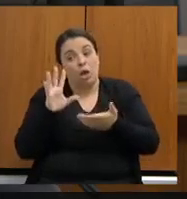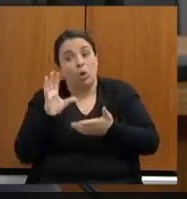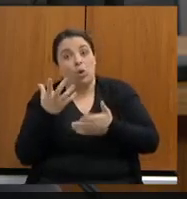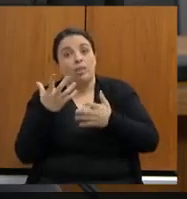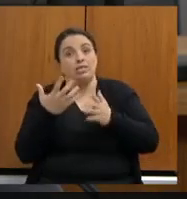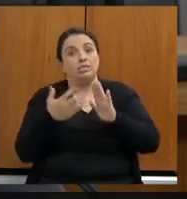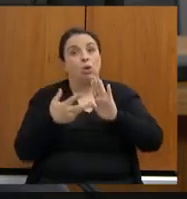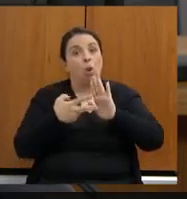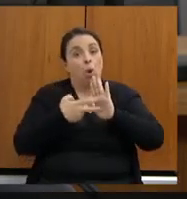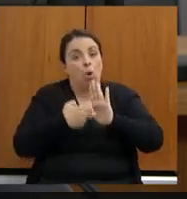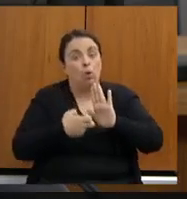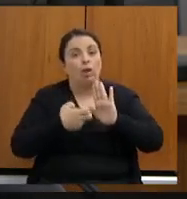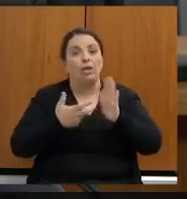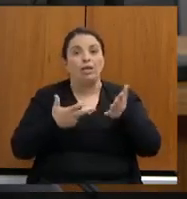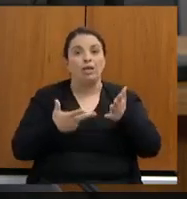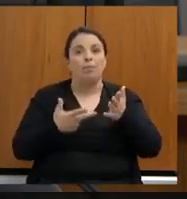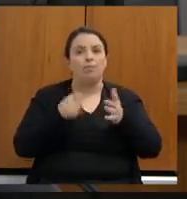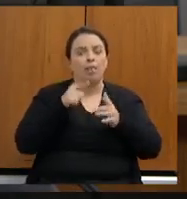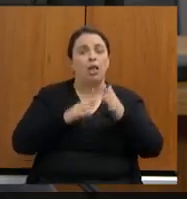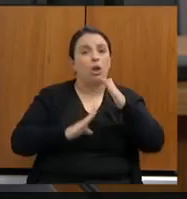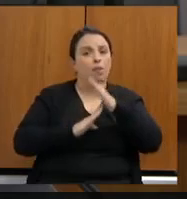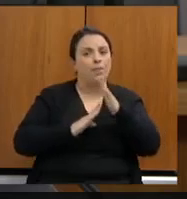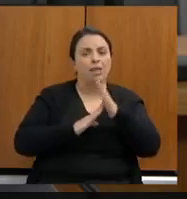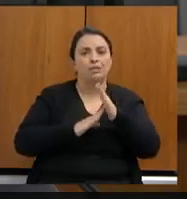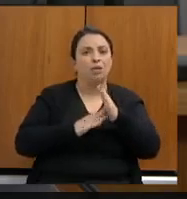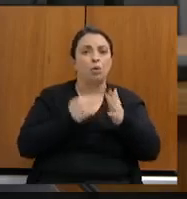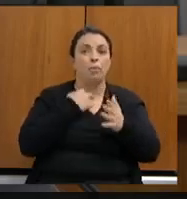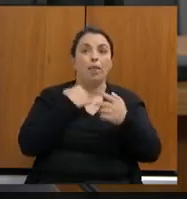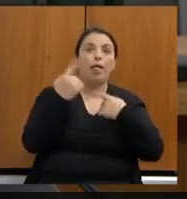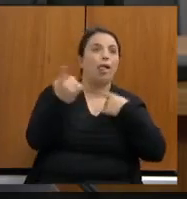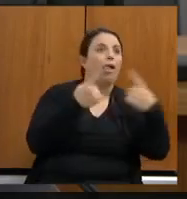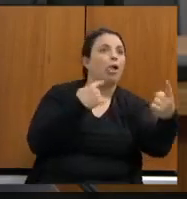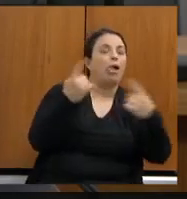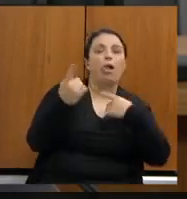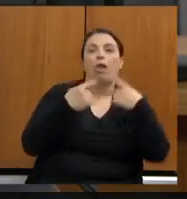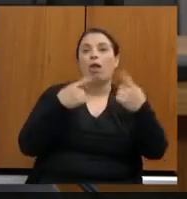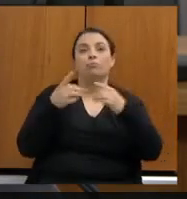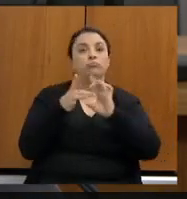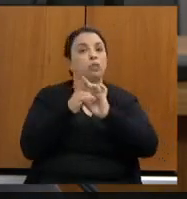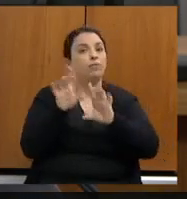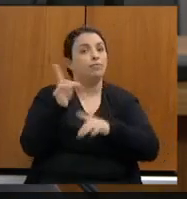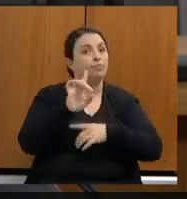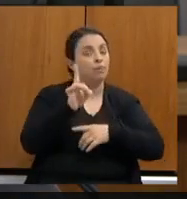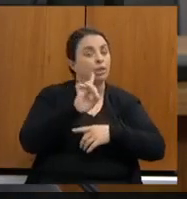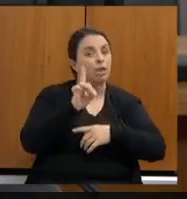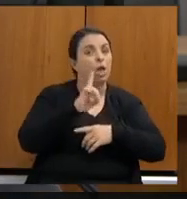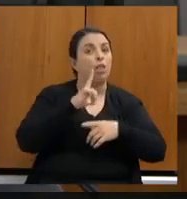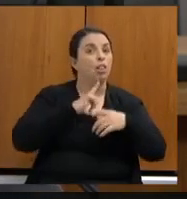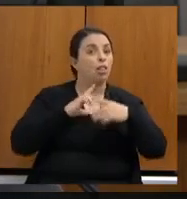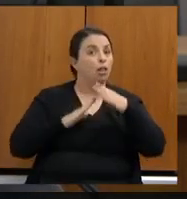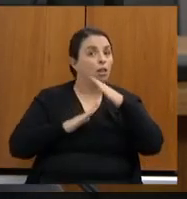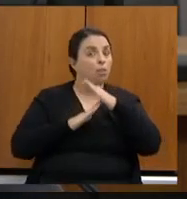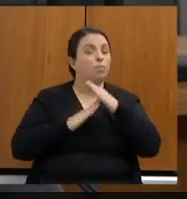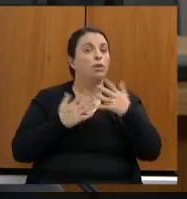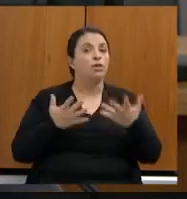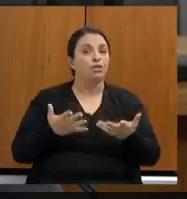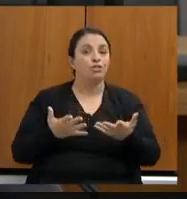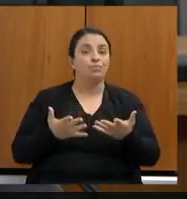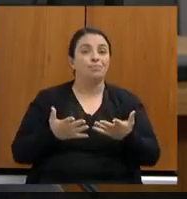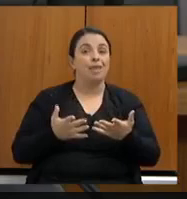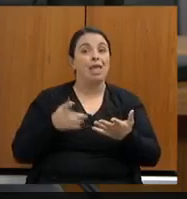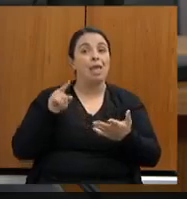de ir e vir tem um controle do Estado dessas pessoas de alguma forma e a turnê